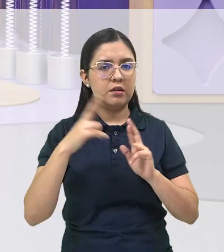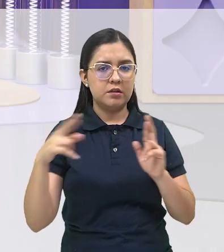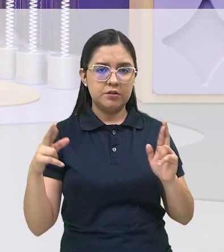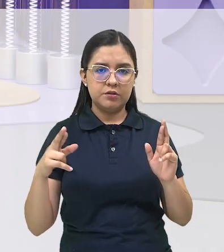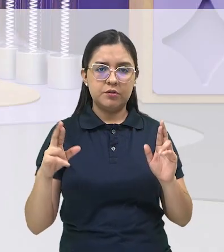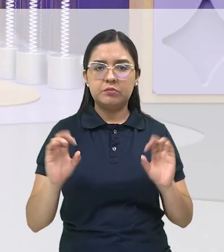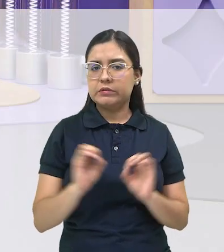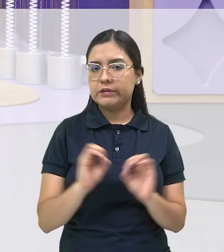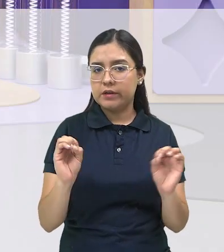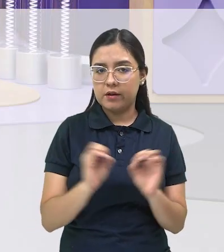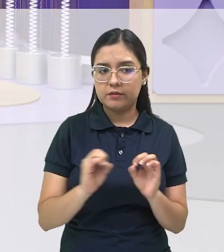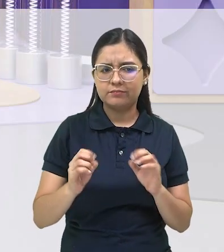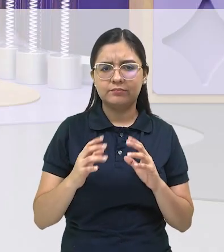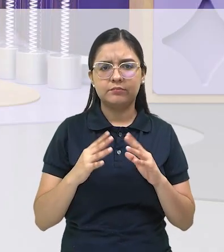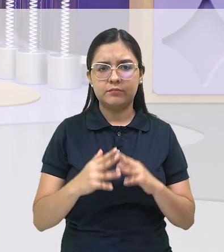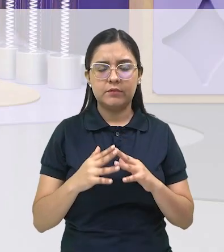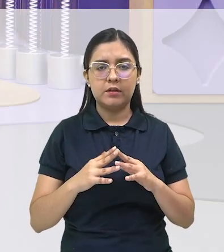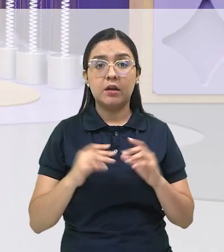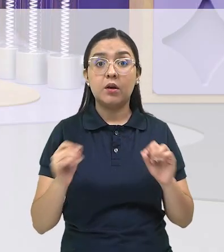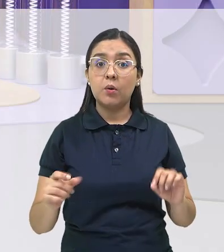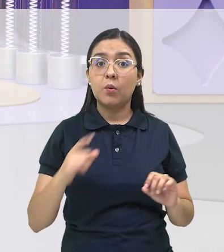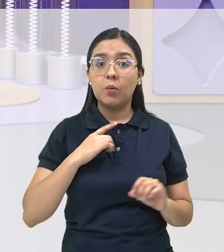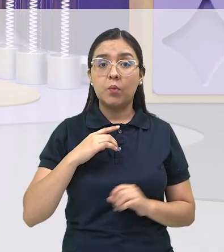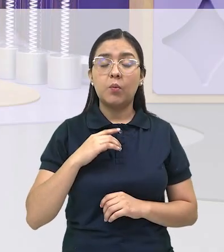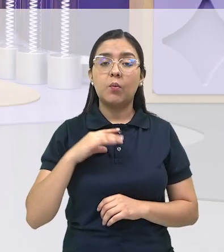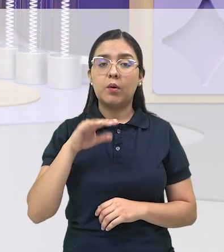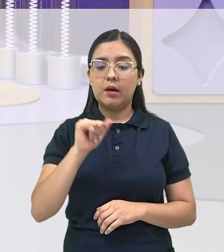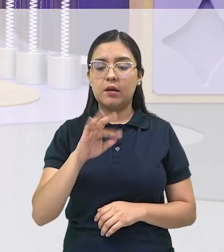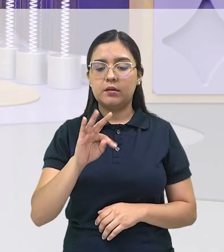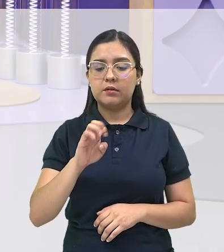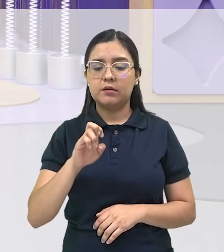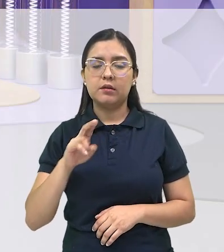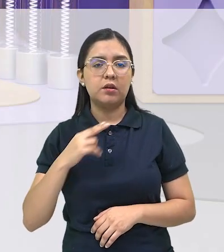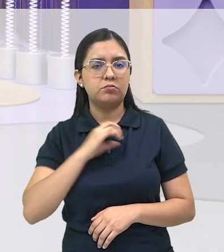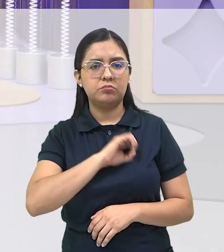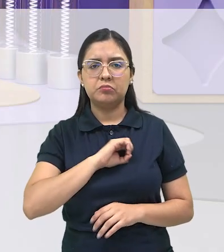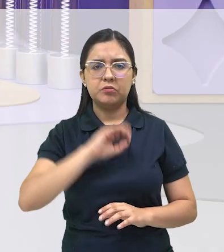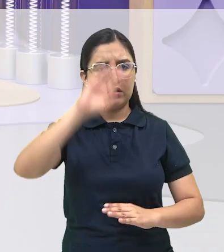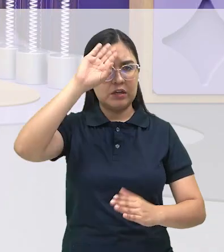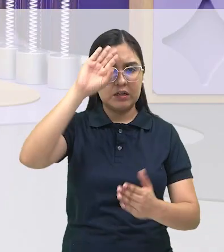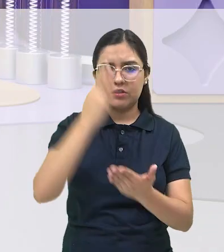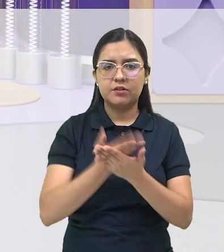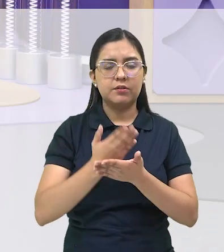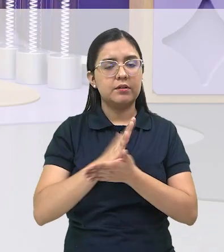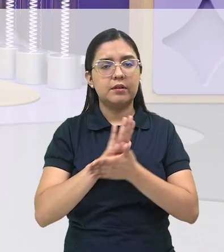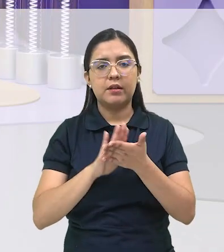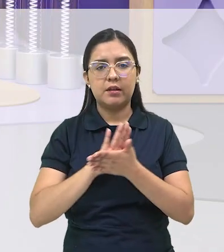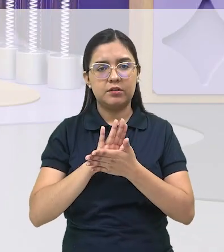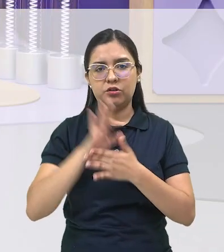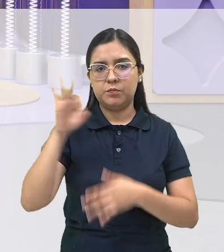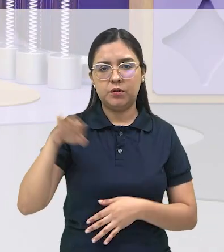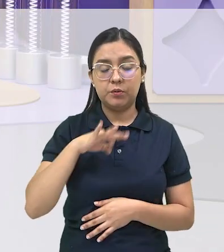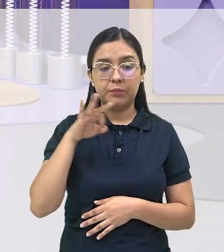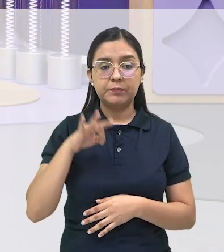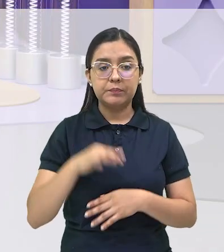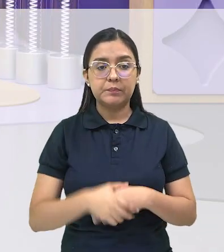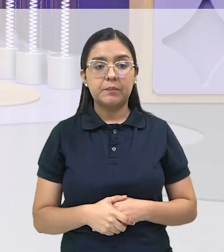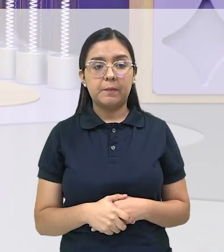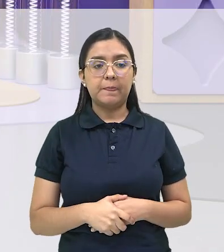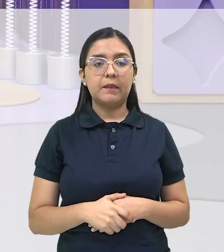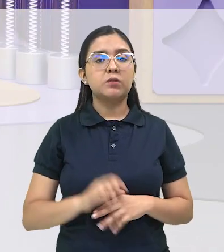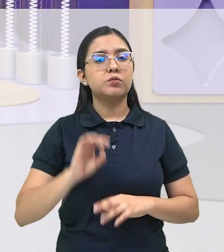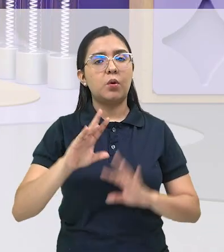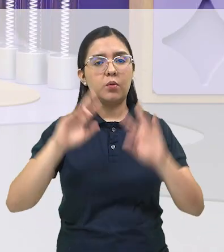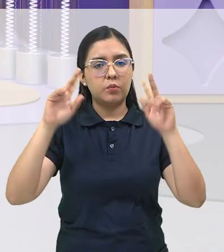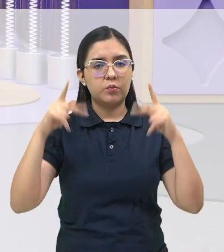esse conceito, né? O ateu não acredita em nada espiritual, nada que esteja além da matéria, do humano. Continuando aí, olha